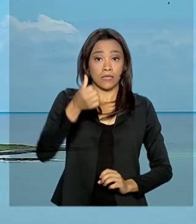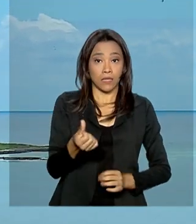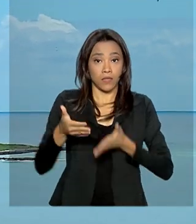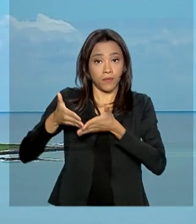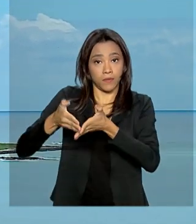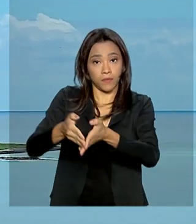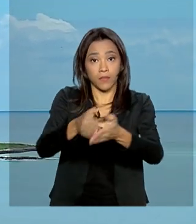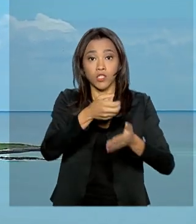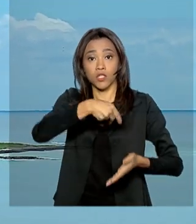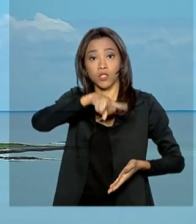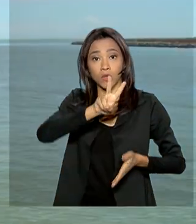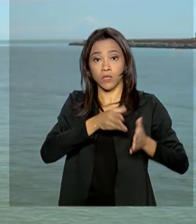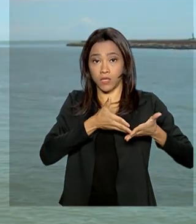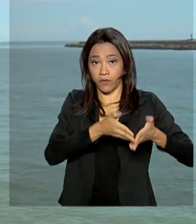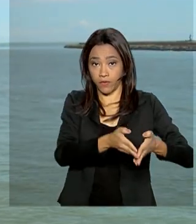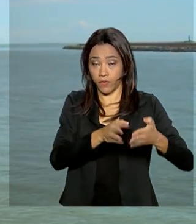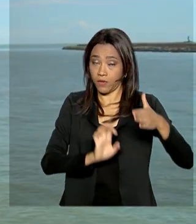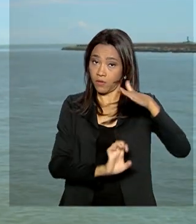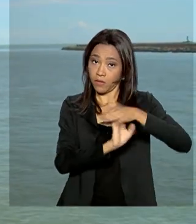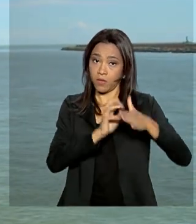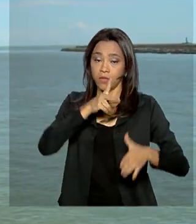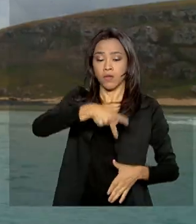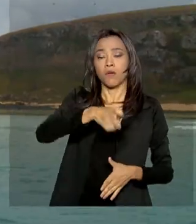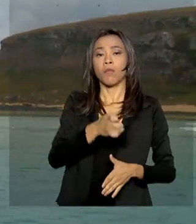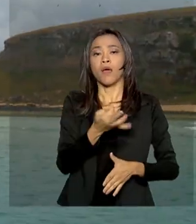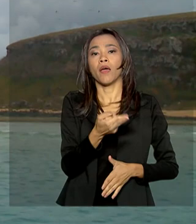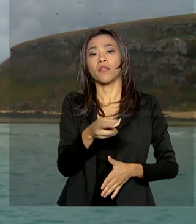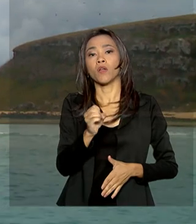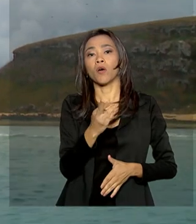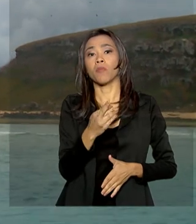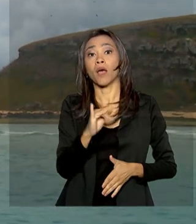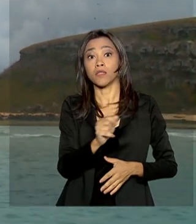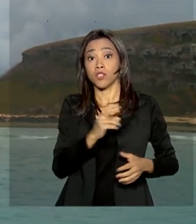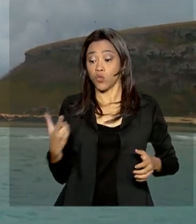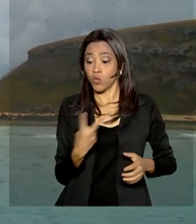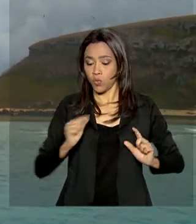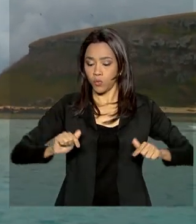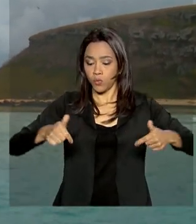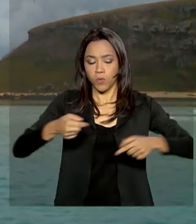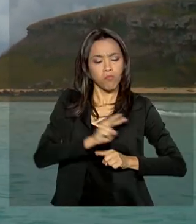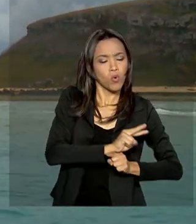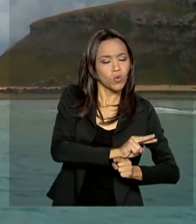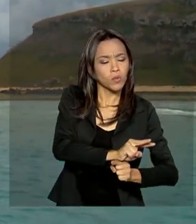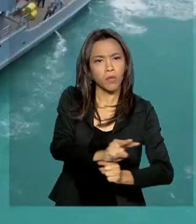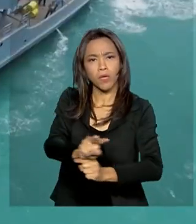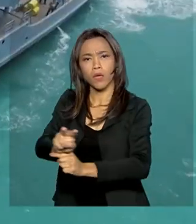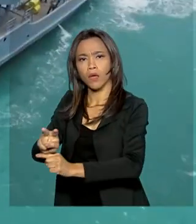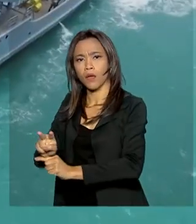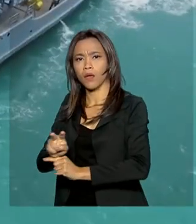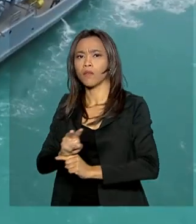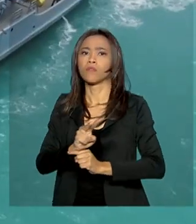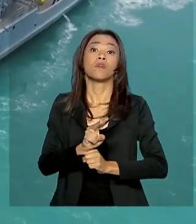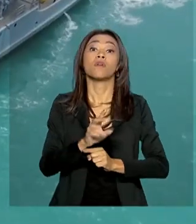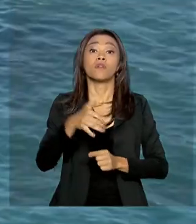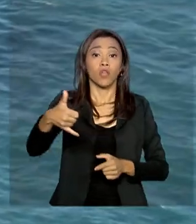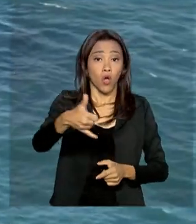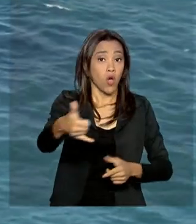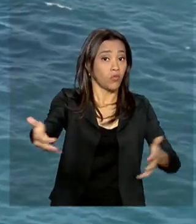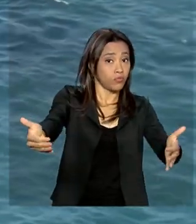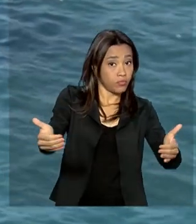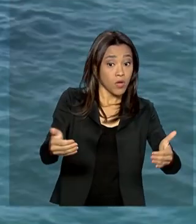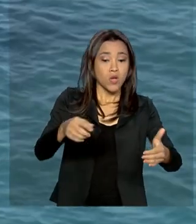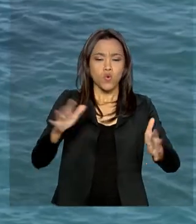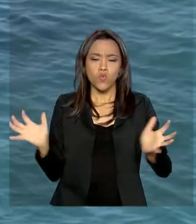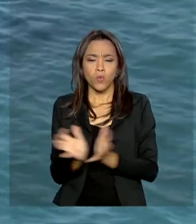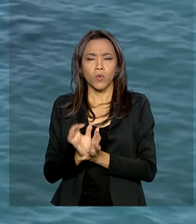dois navios da Petrobras atuam no monitoramento e na contenção da chegada do óleo na região. Uma equipe com 30